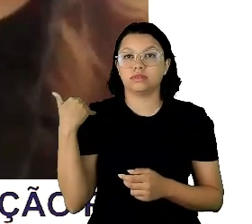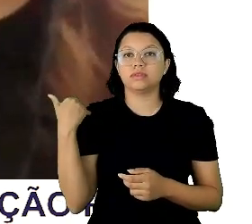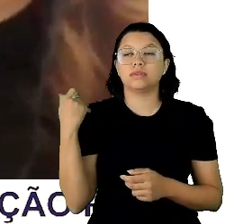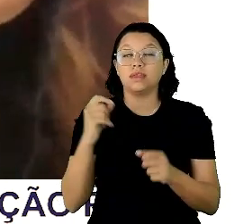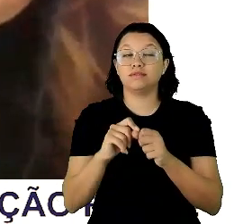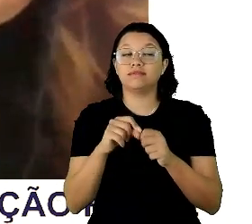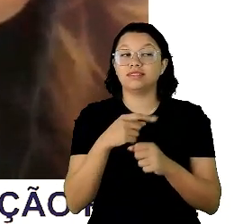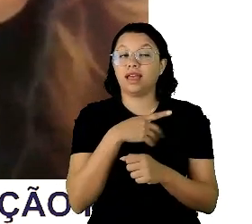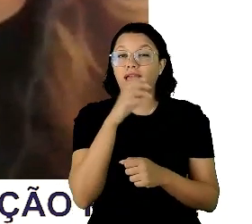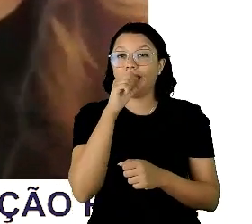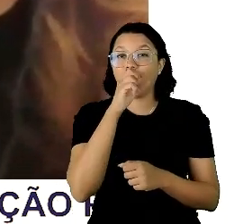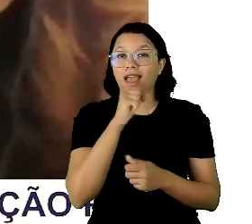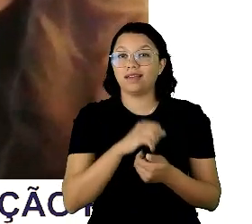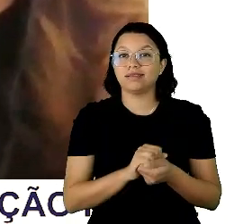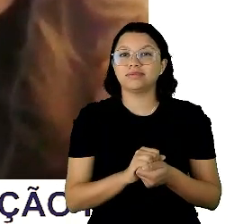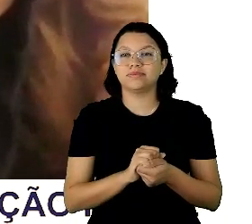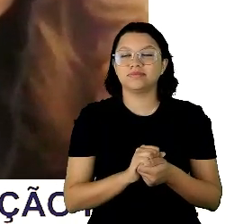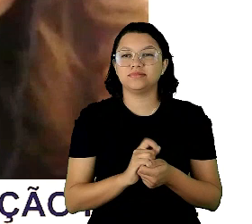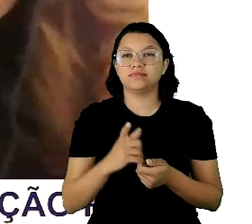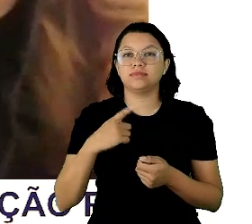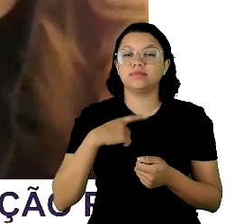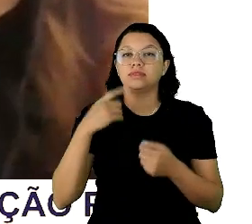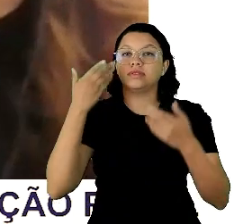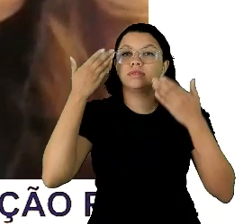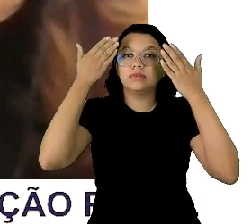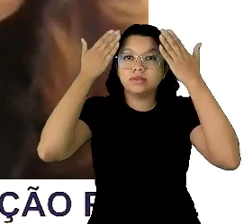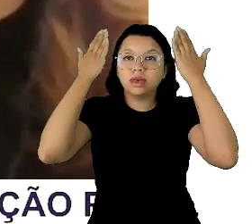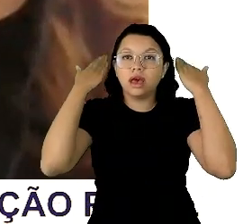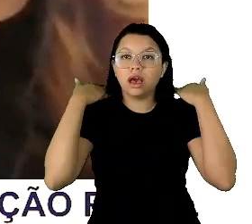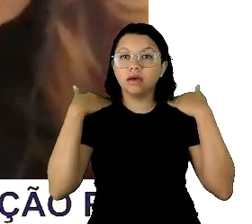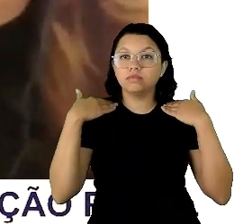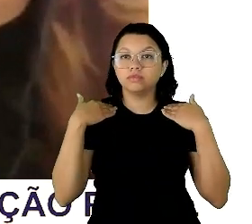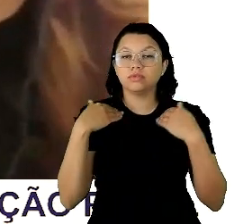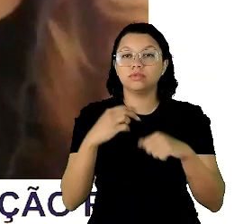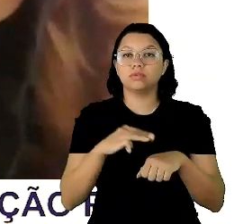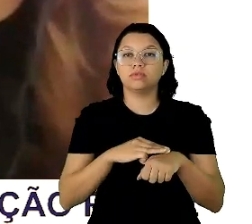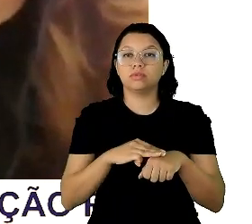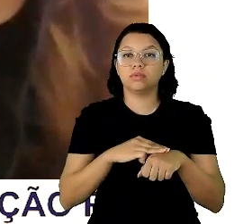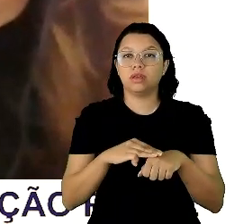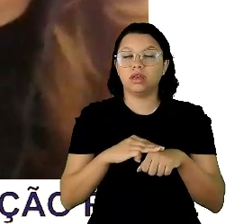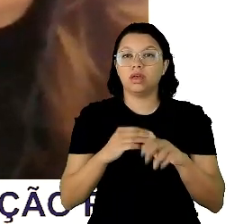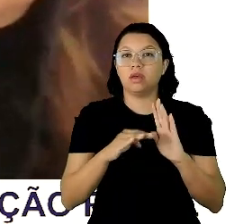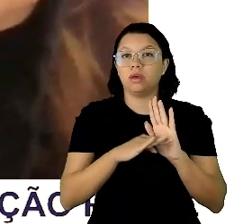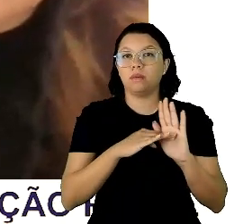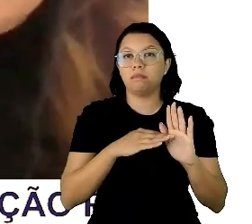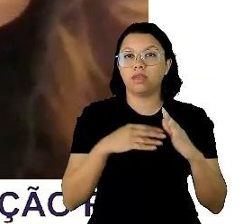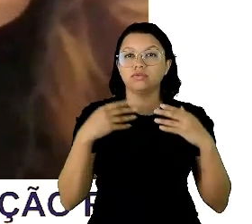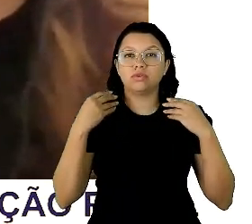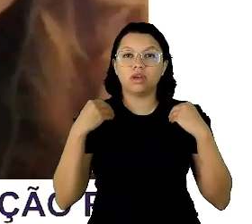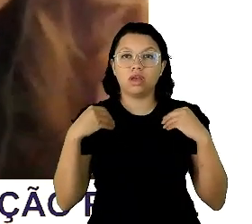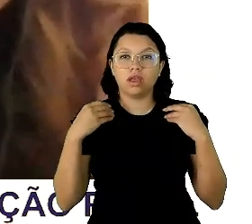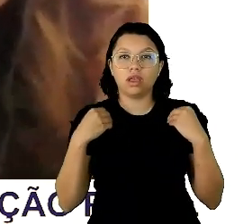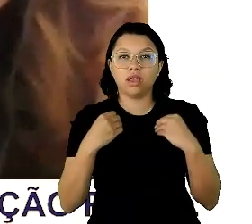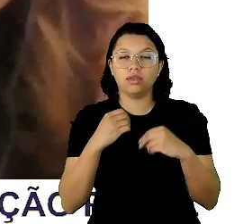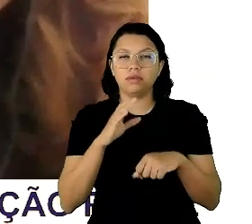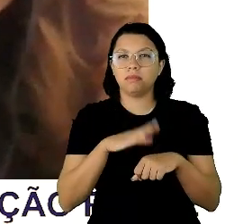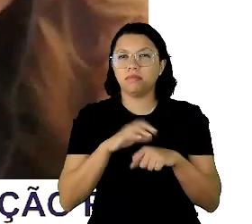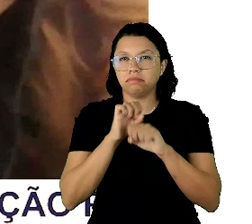sábado, tenho cabelos castanhos médios, com umas pontas um pouco mais